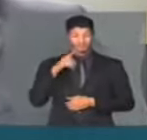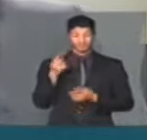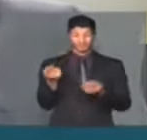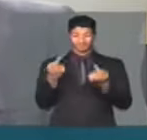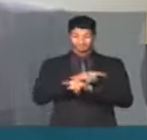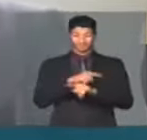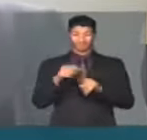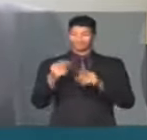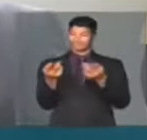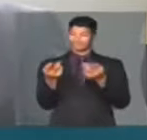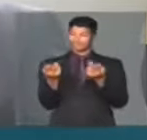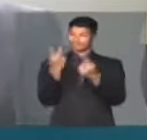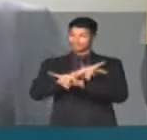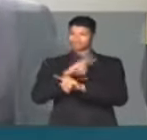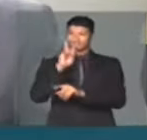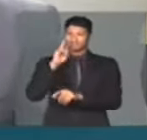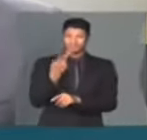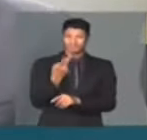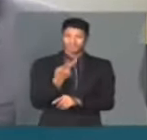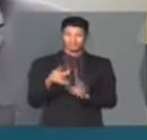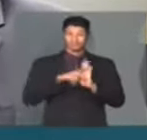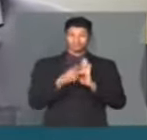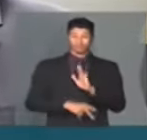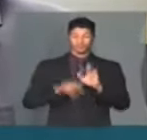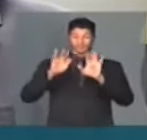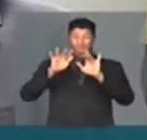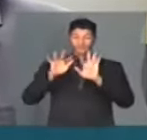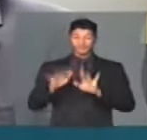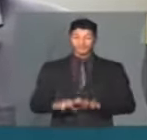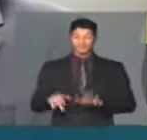uma inversão. Uma inversão.